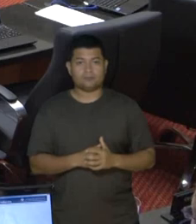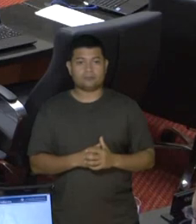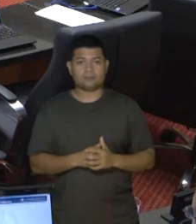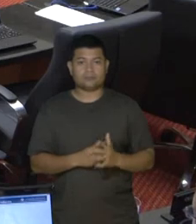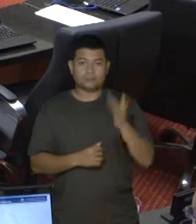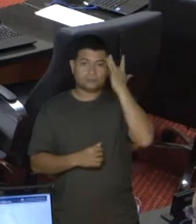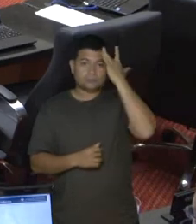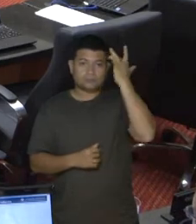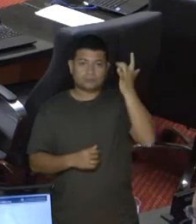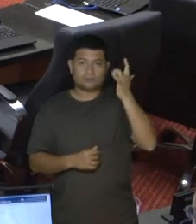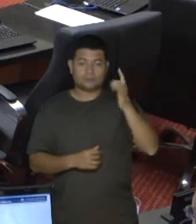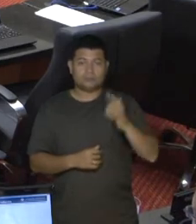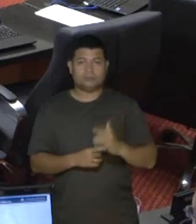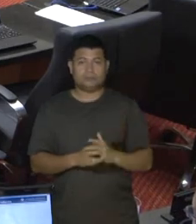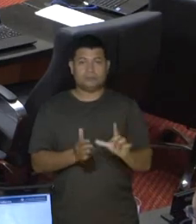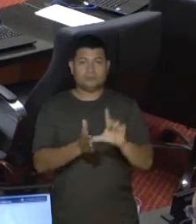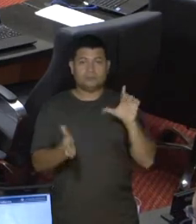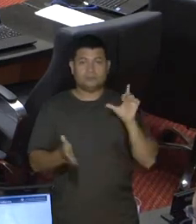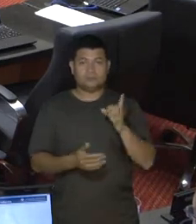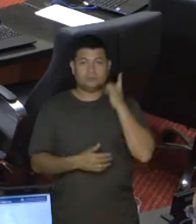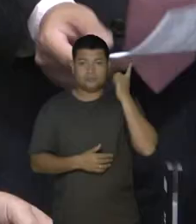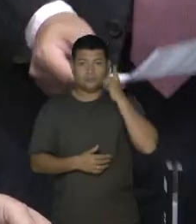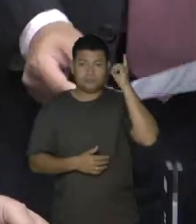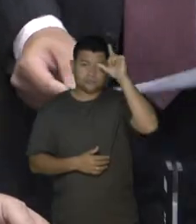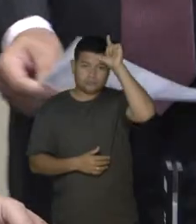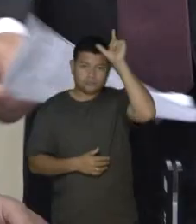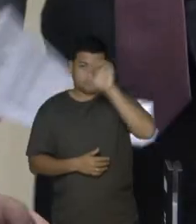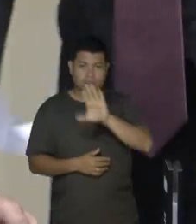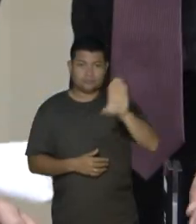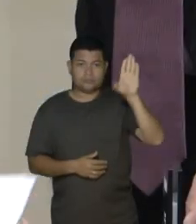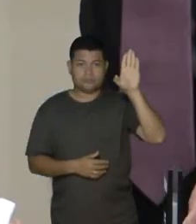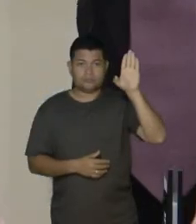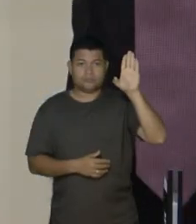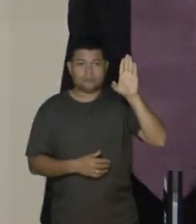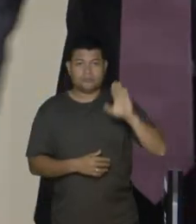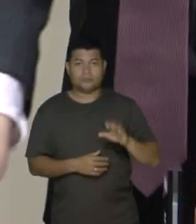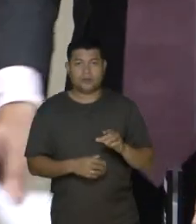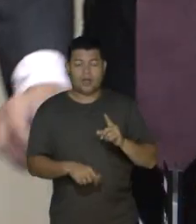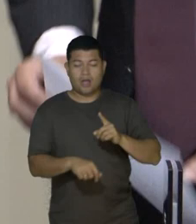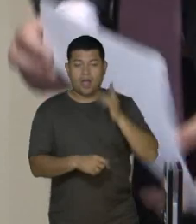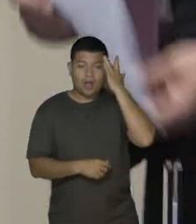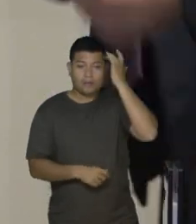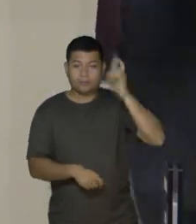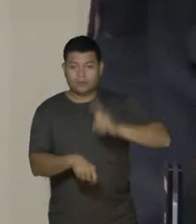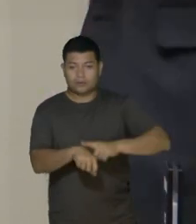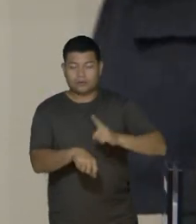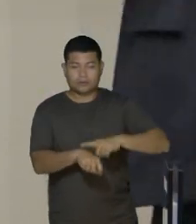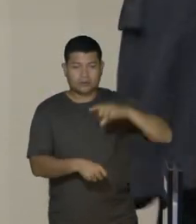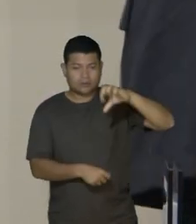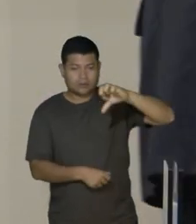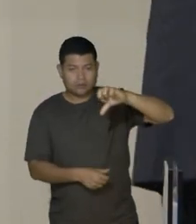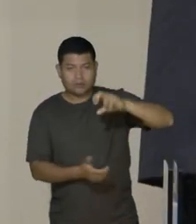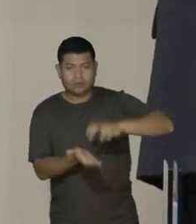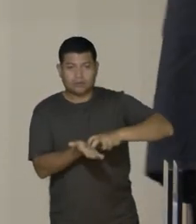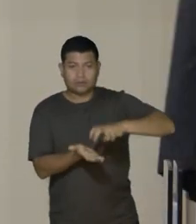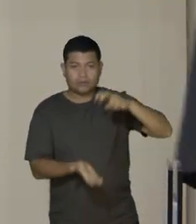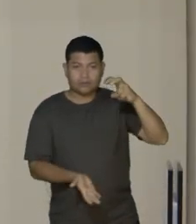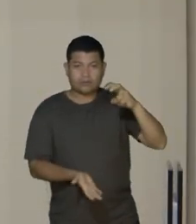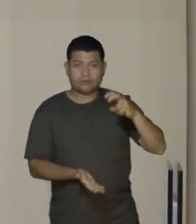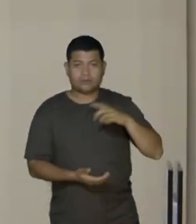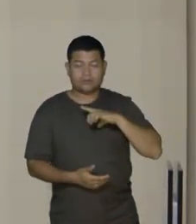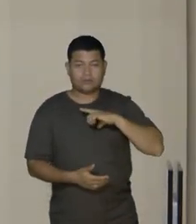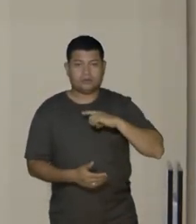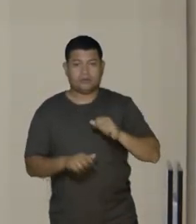amanhã, né? Antes, o deputado Sargento Lima, uma questão de ordem. Amanhã, às 9 horas, teremos a sessão